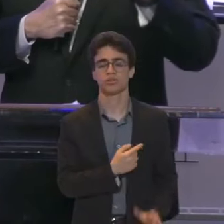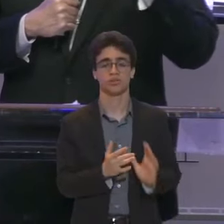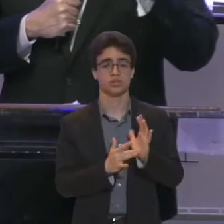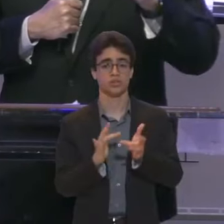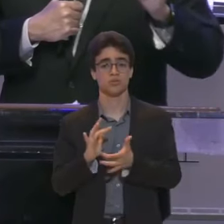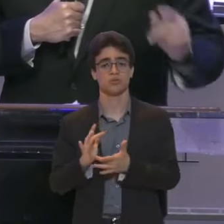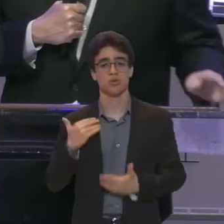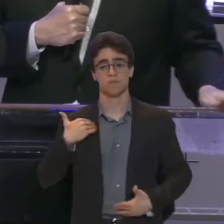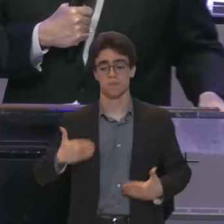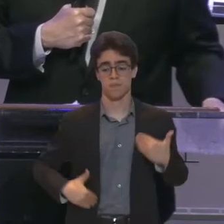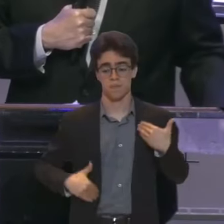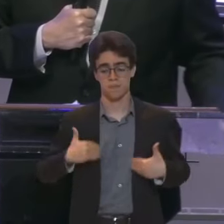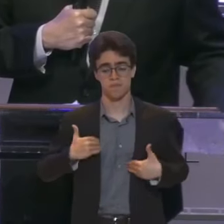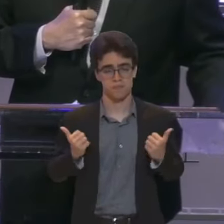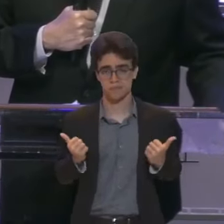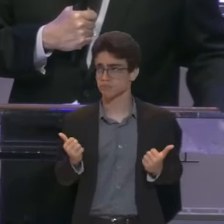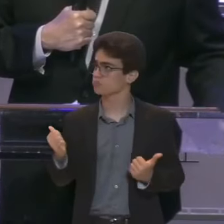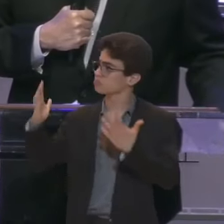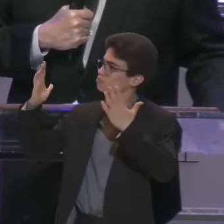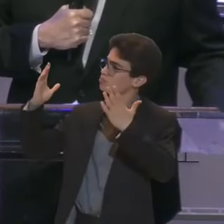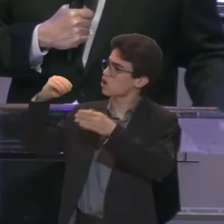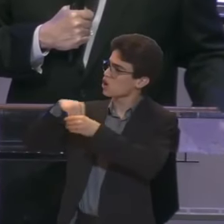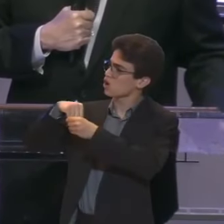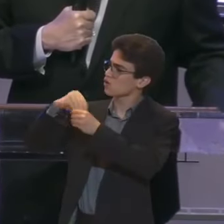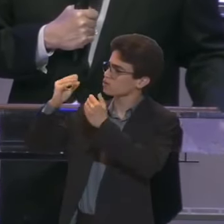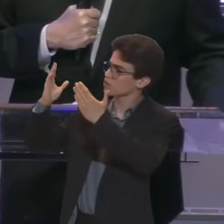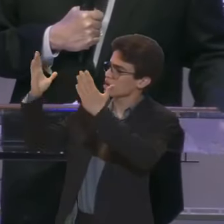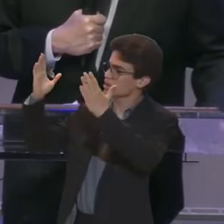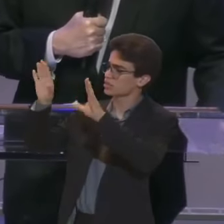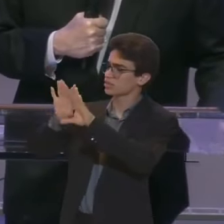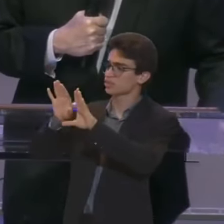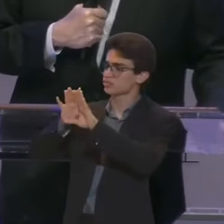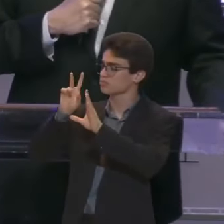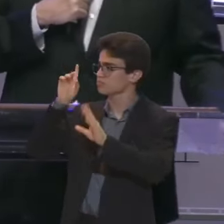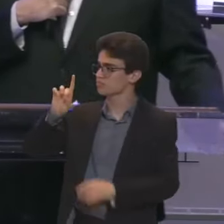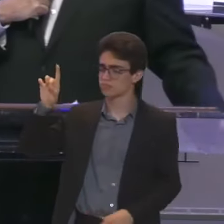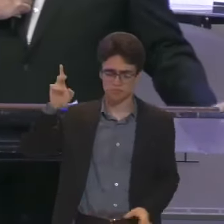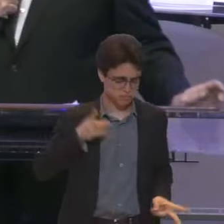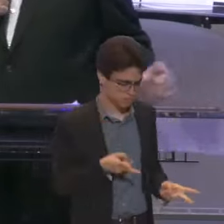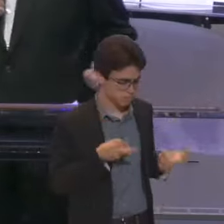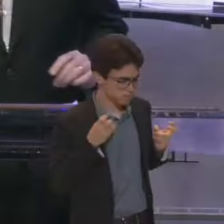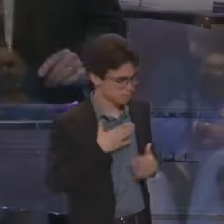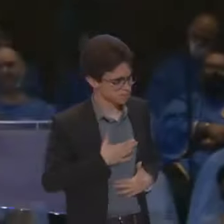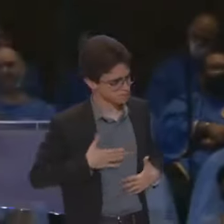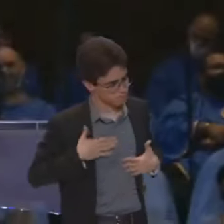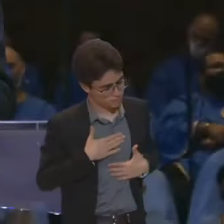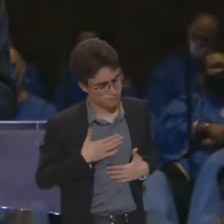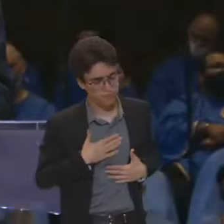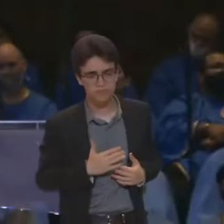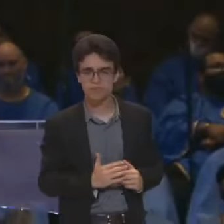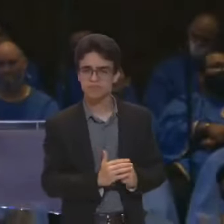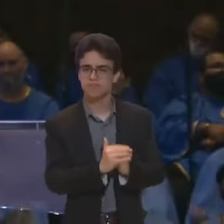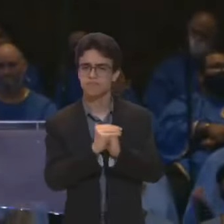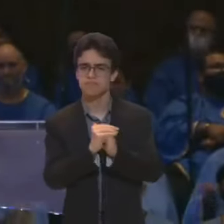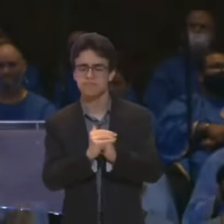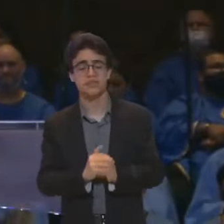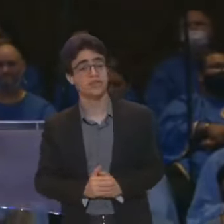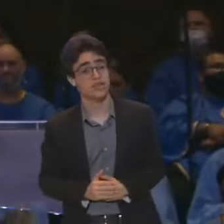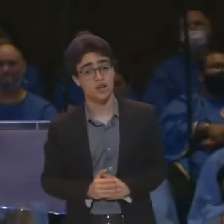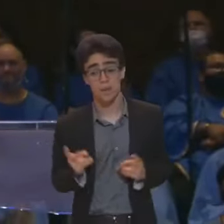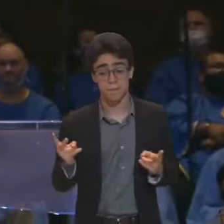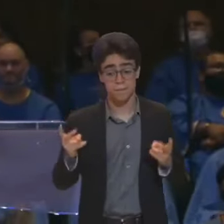e sacrifício a Deus em aroma suave. Amém. Veja bem,